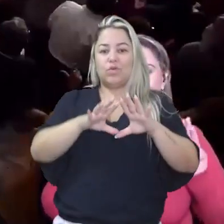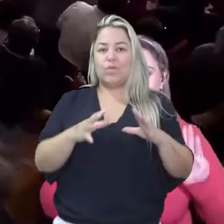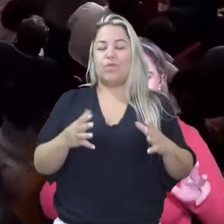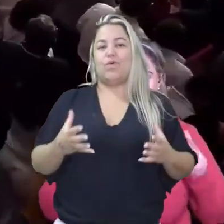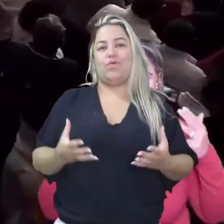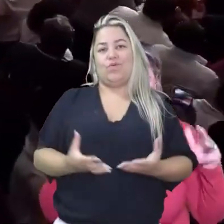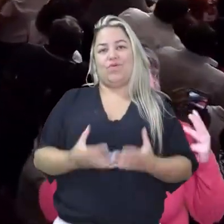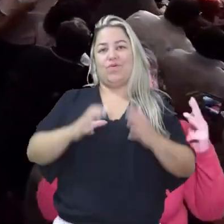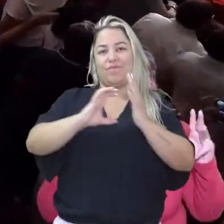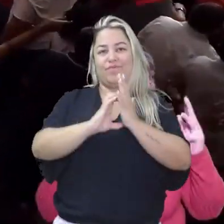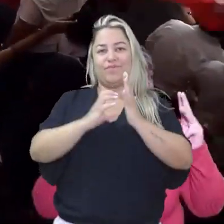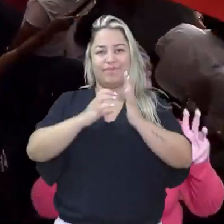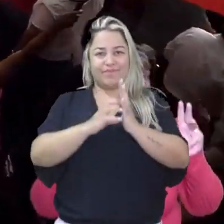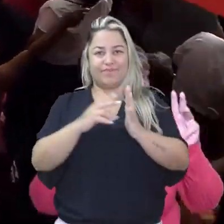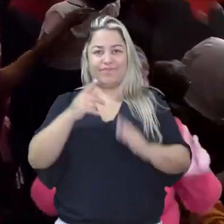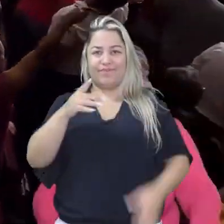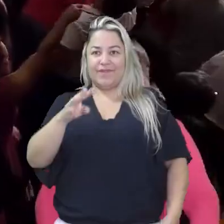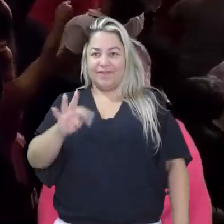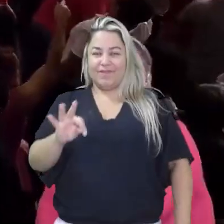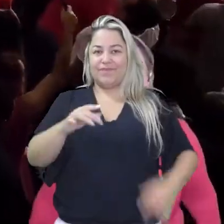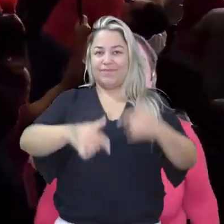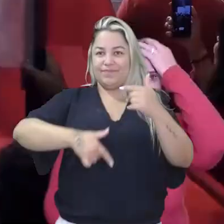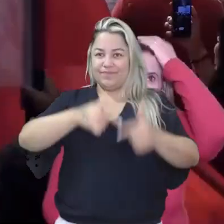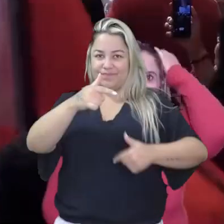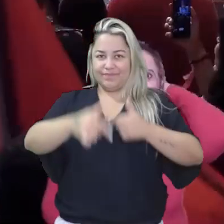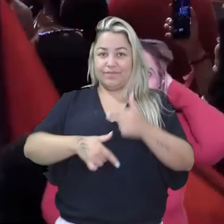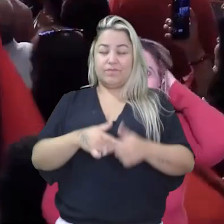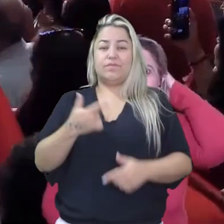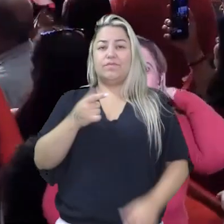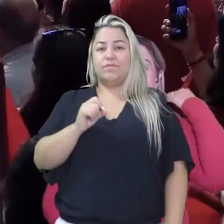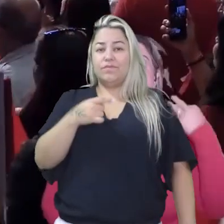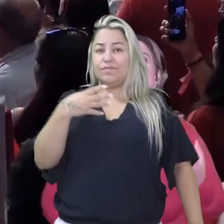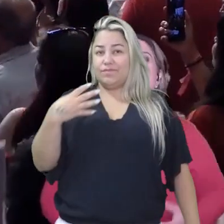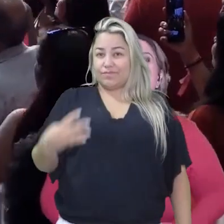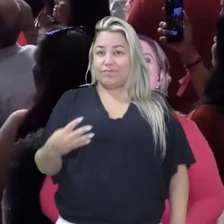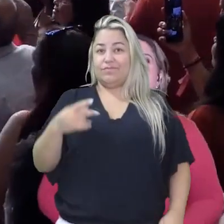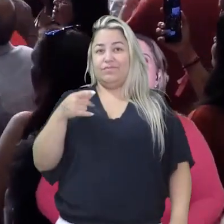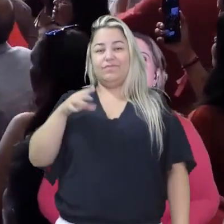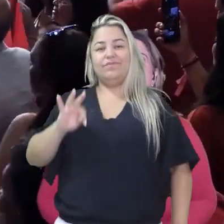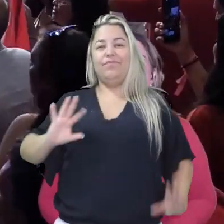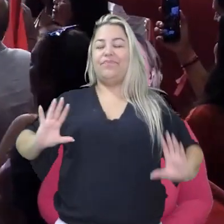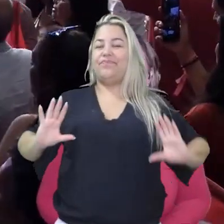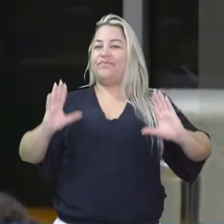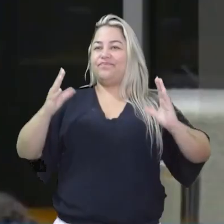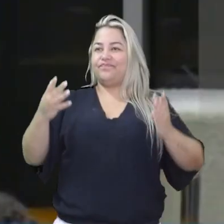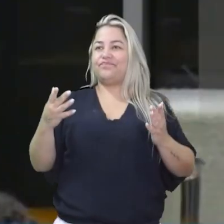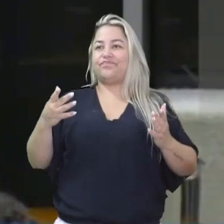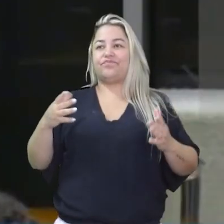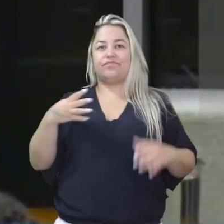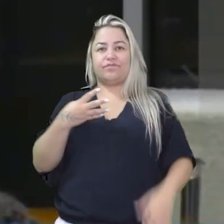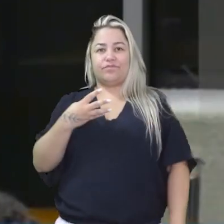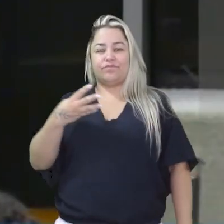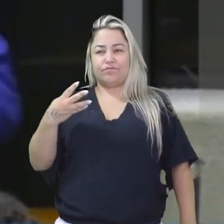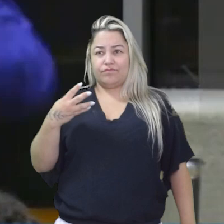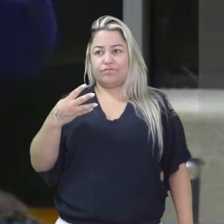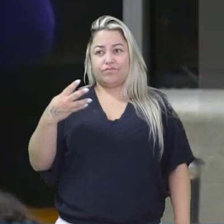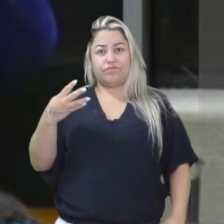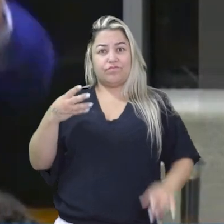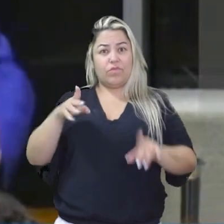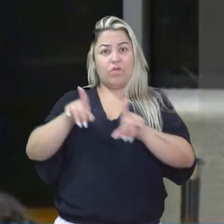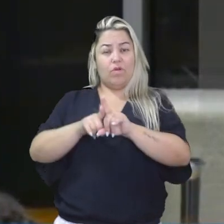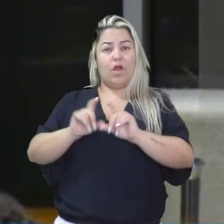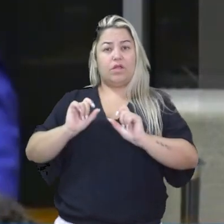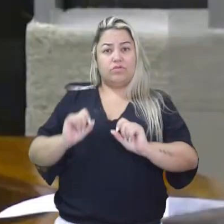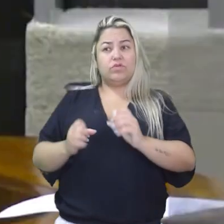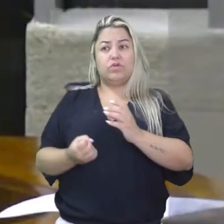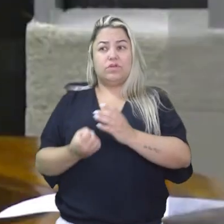o Partido dos Trabalhadores e das Trabalhadoras. Em 2024, o PT comemorou seu 44º aniversário